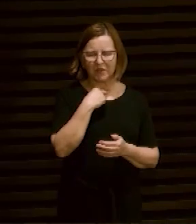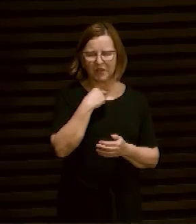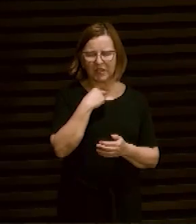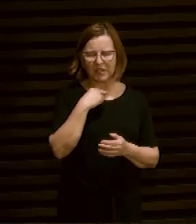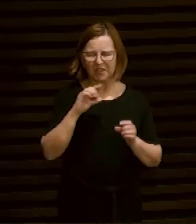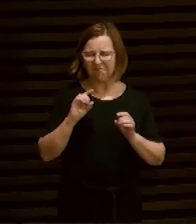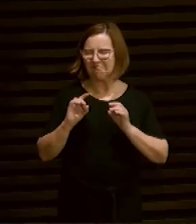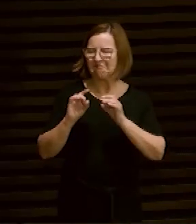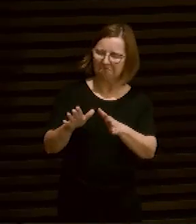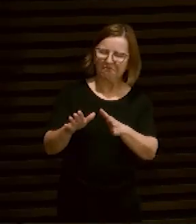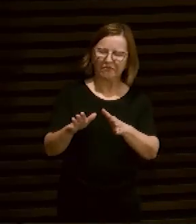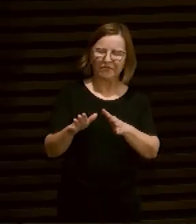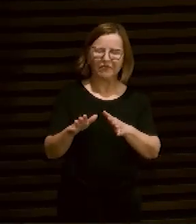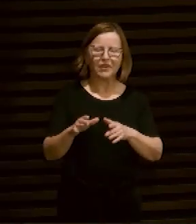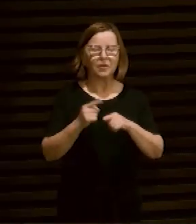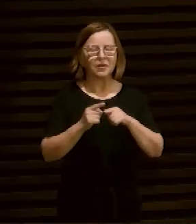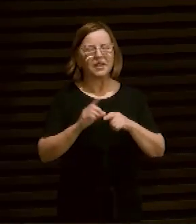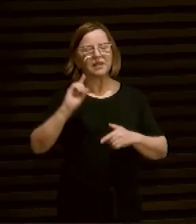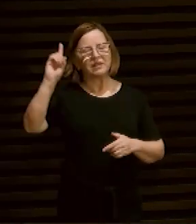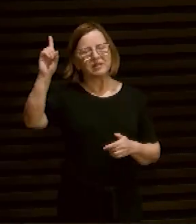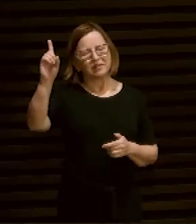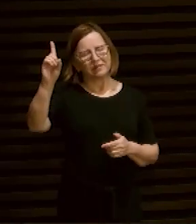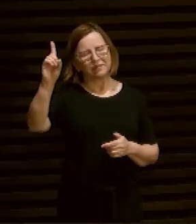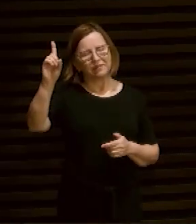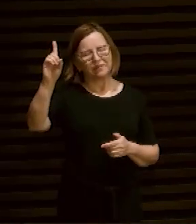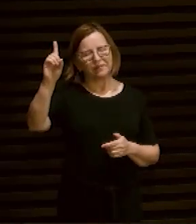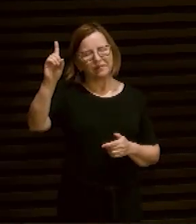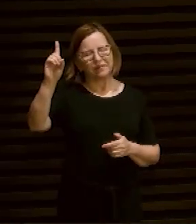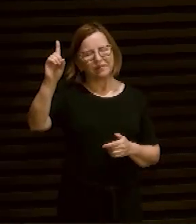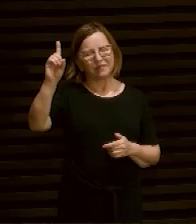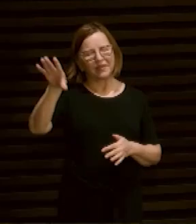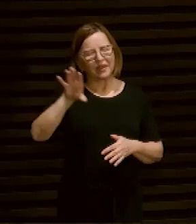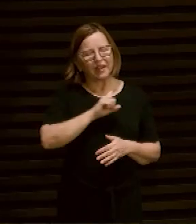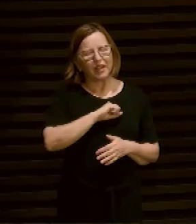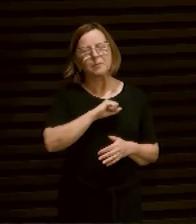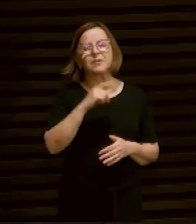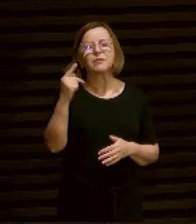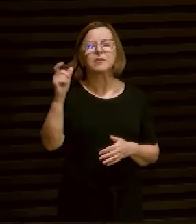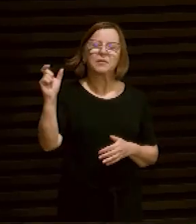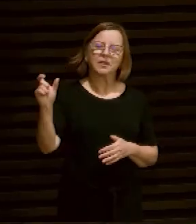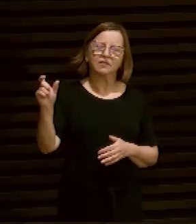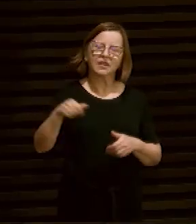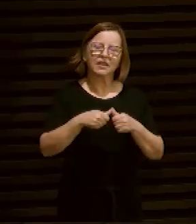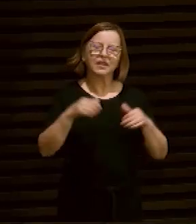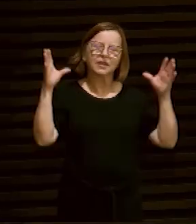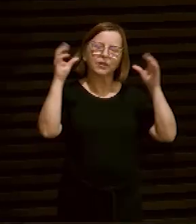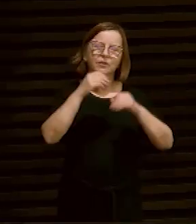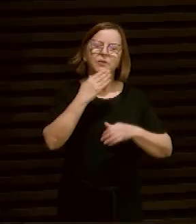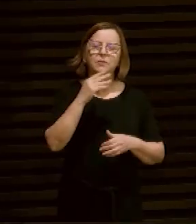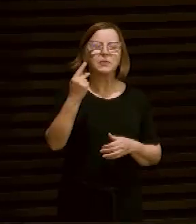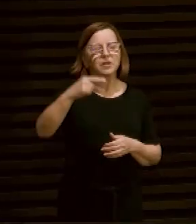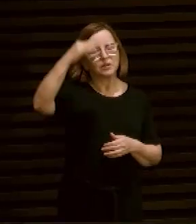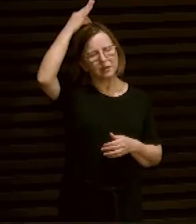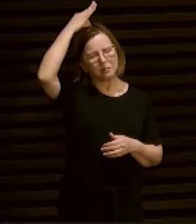descartada, porque tu tens colocado o teu carimbo nela. E nessa noite nós pedimos que o teu